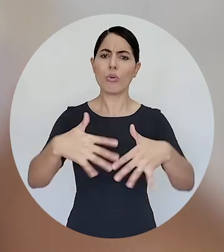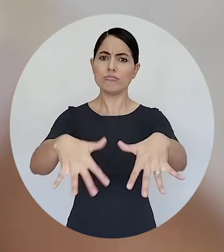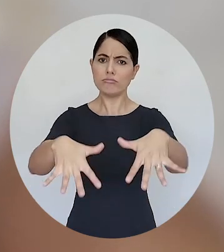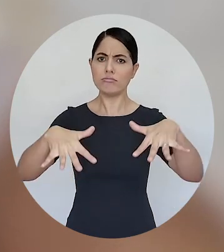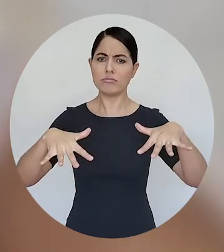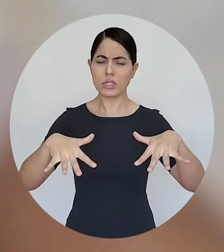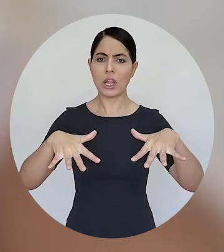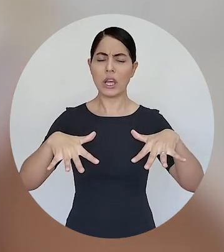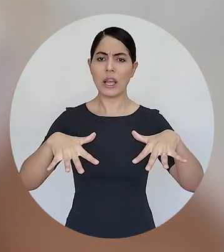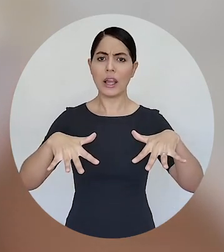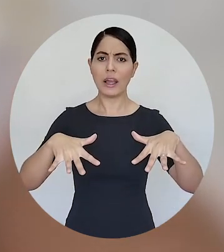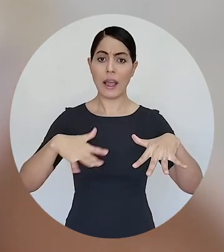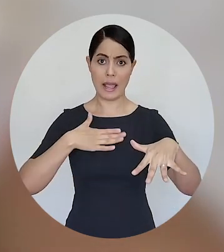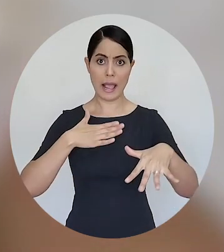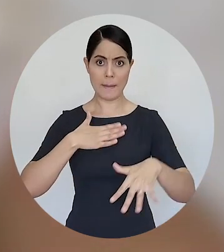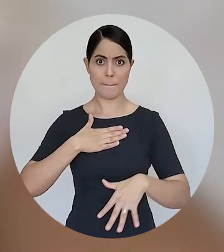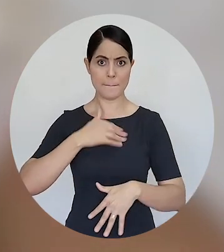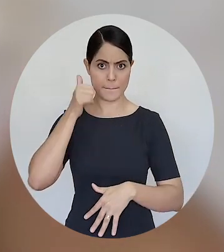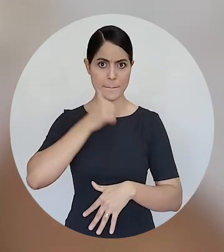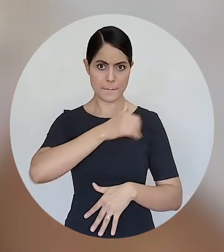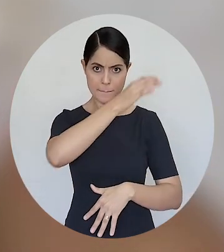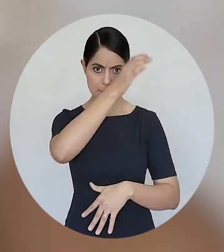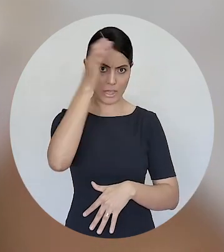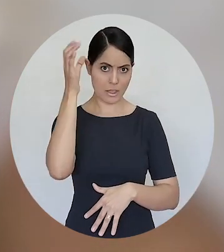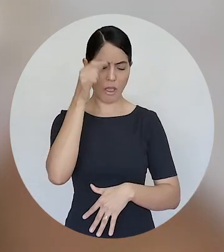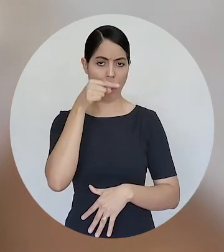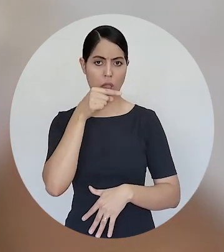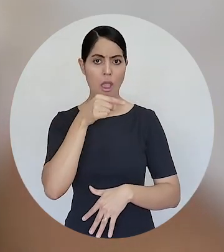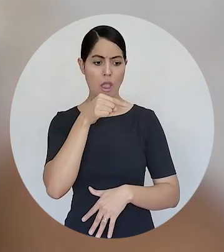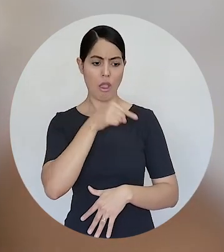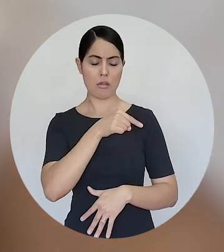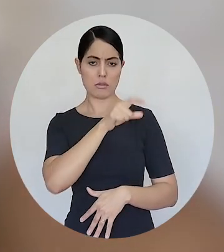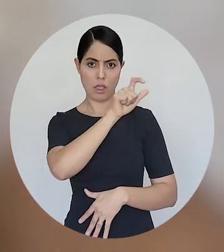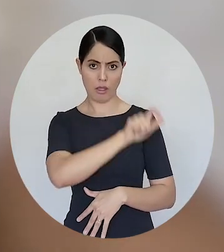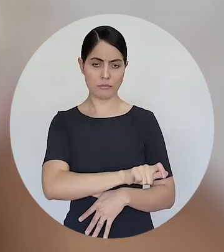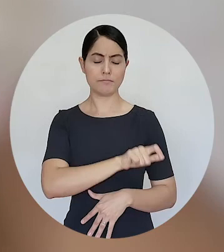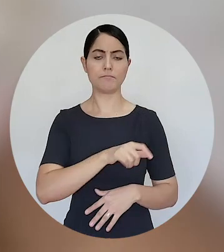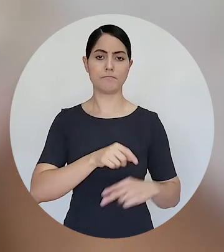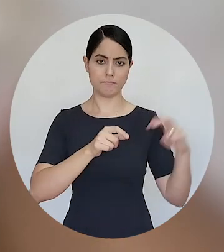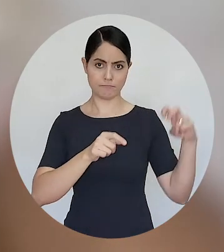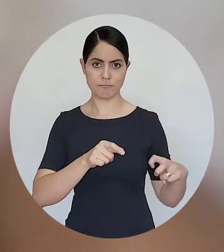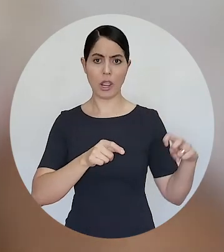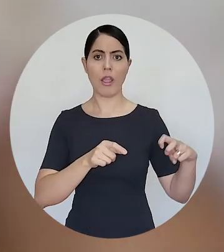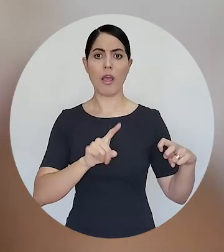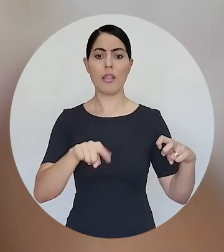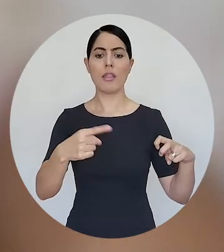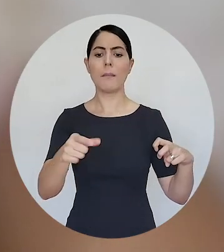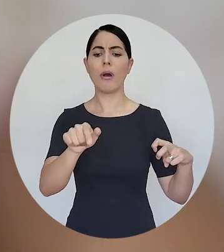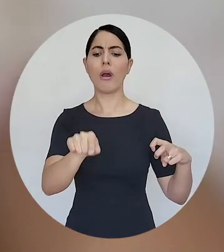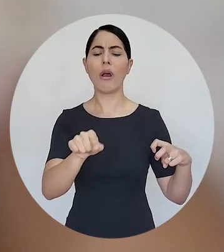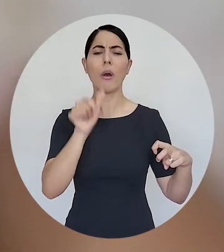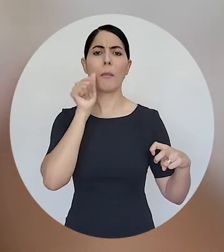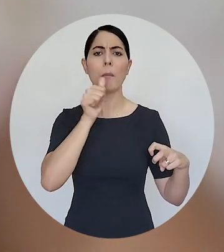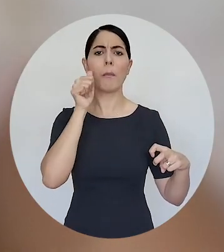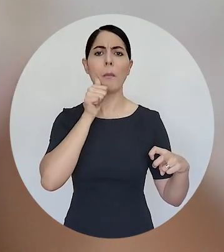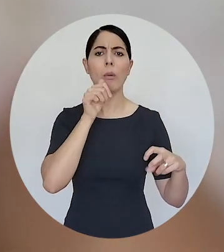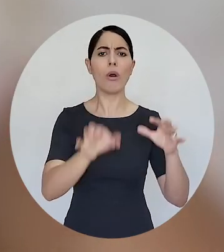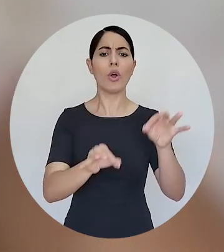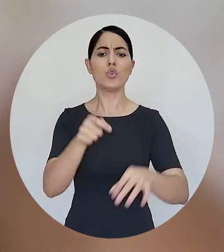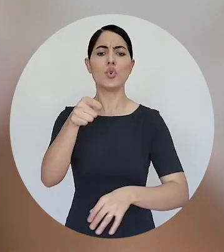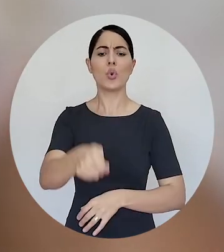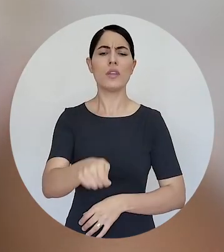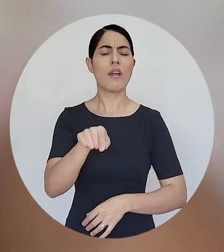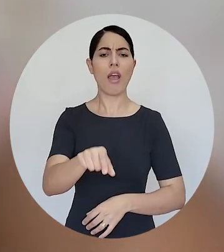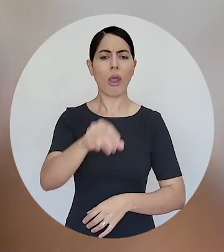ao ser realizada a instrução e oitiva da minha cliente e da parte ré, a juíza